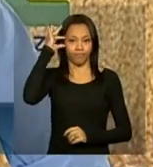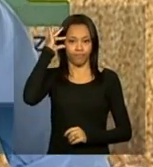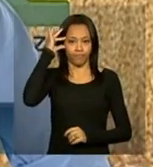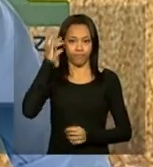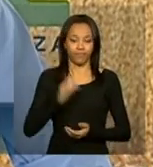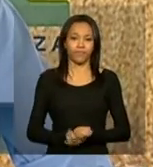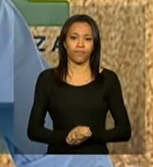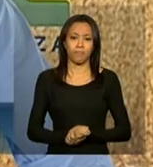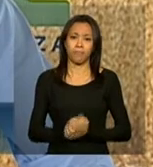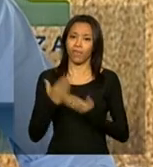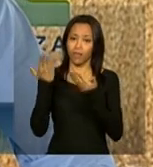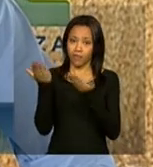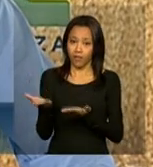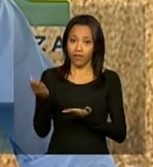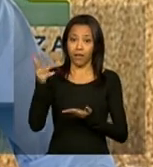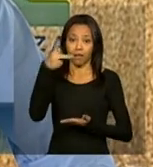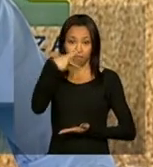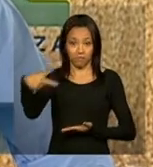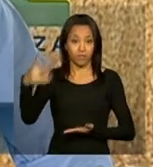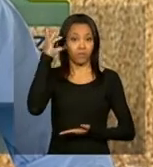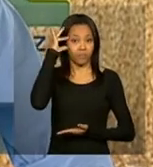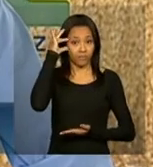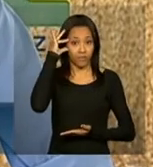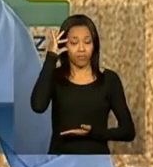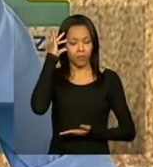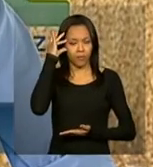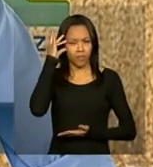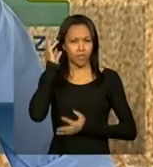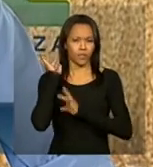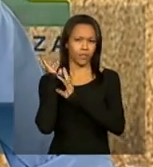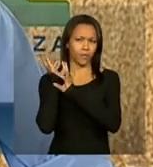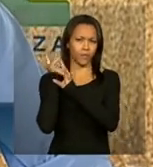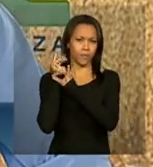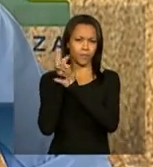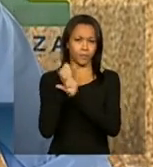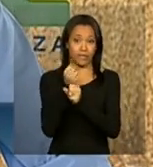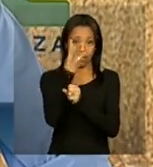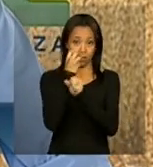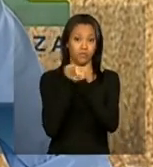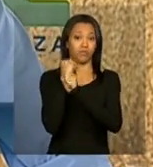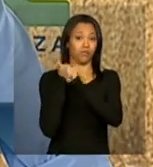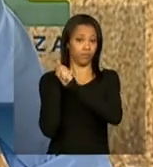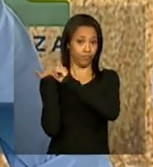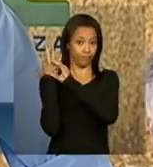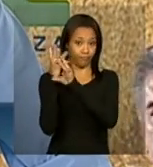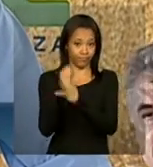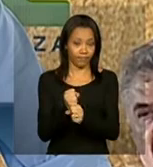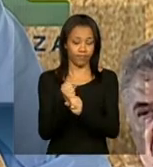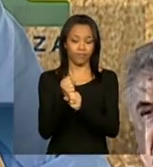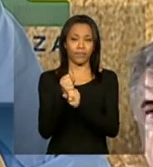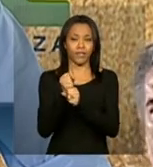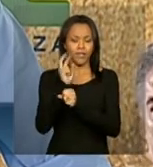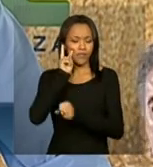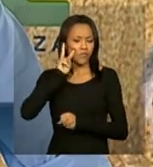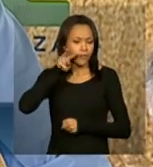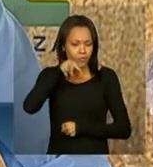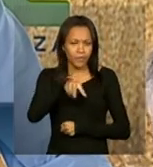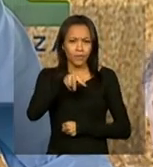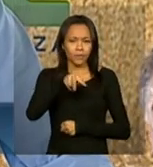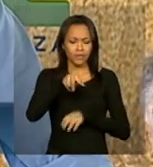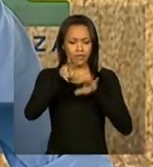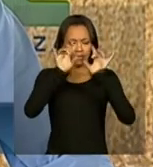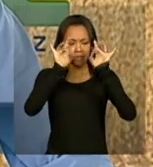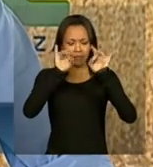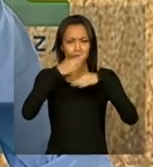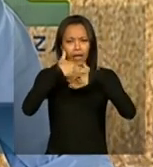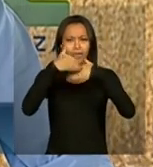A presidenta que nos últimos 3 anos olhou com carinho todo